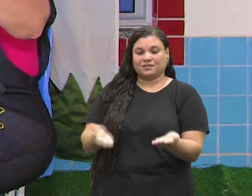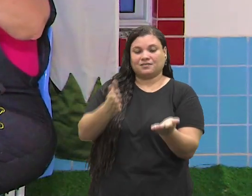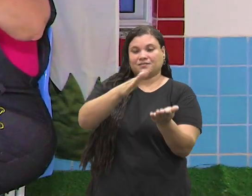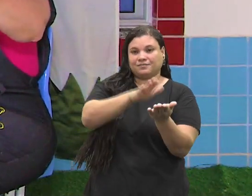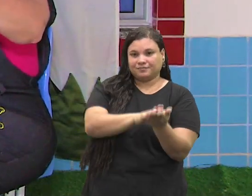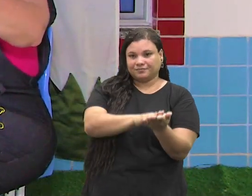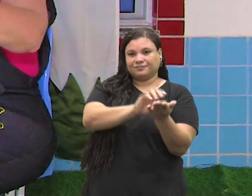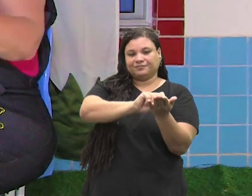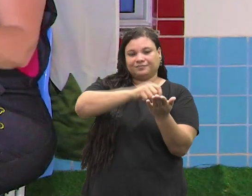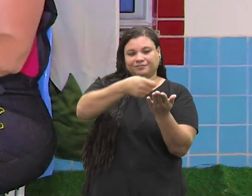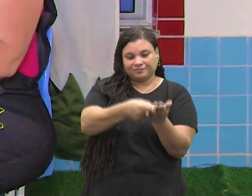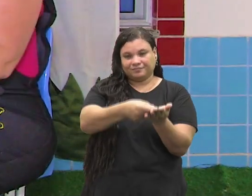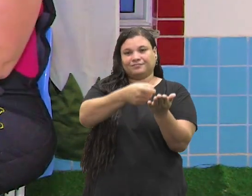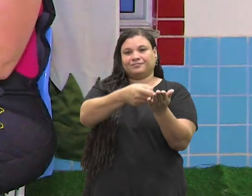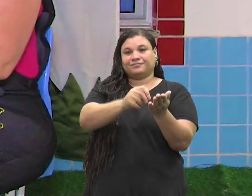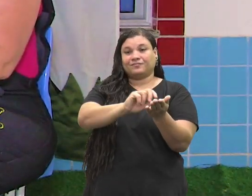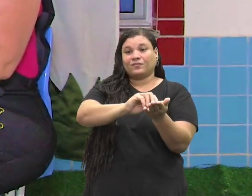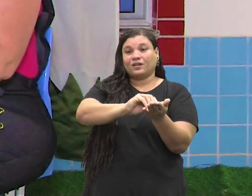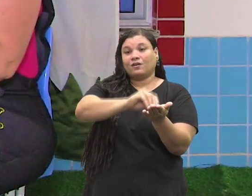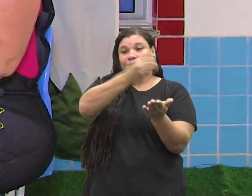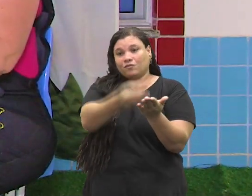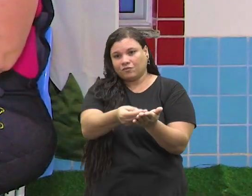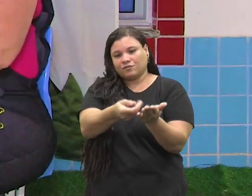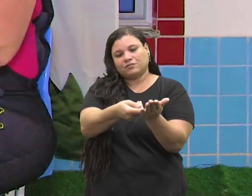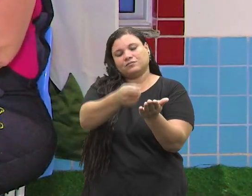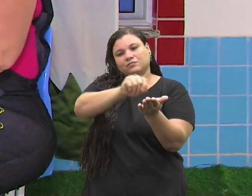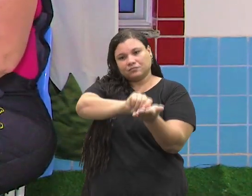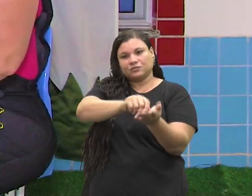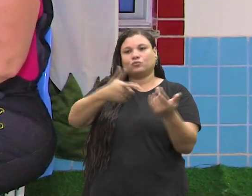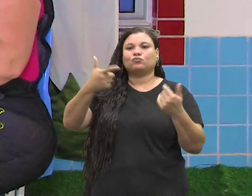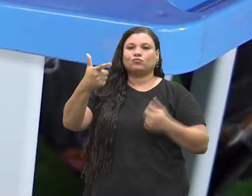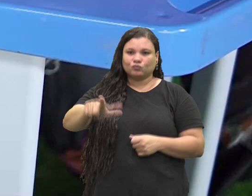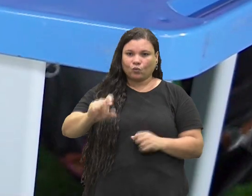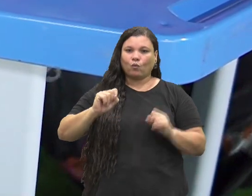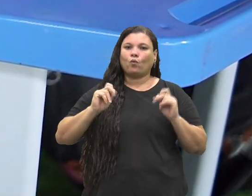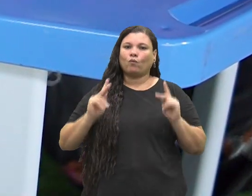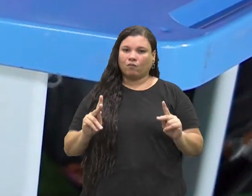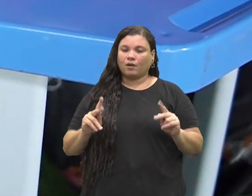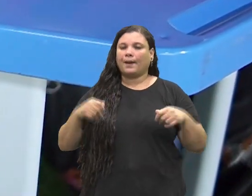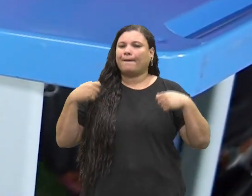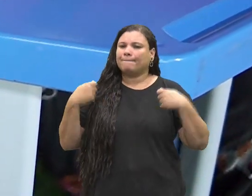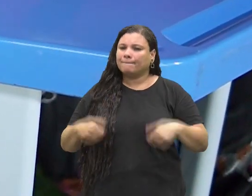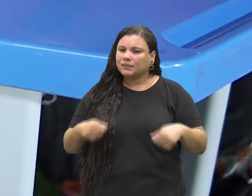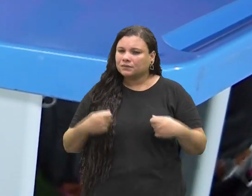aqui. Agora nós vamos dobrar de novo, Solange.